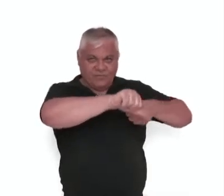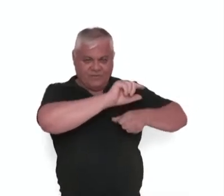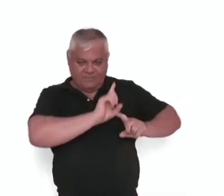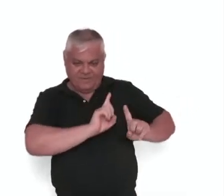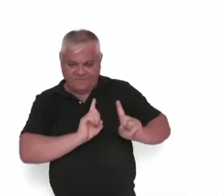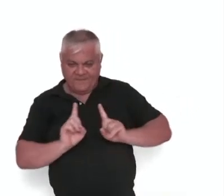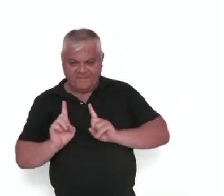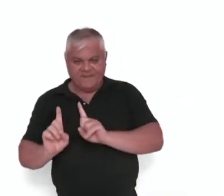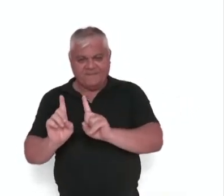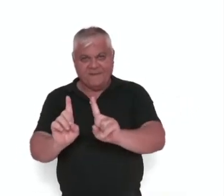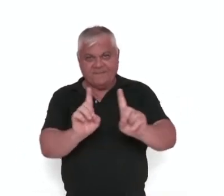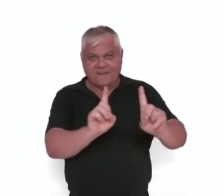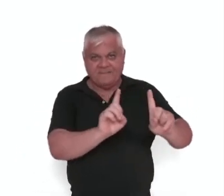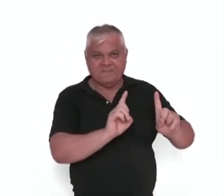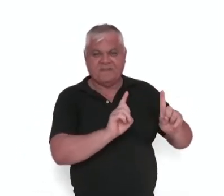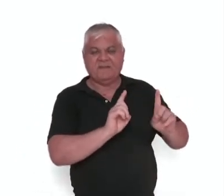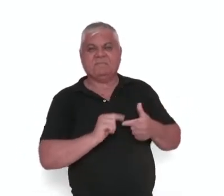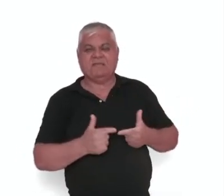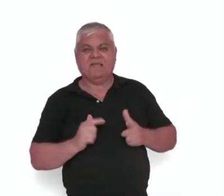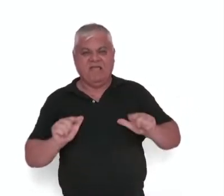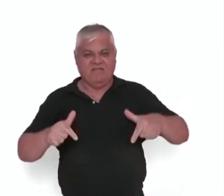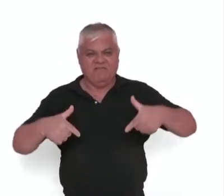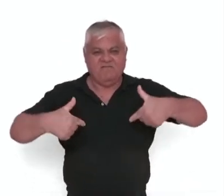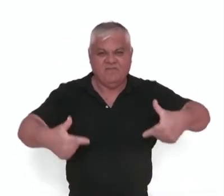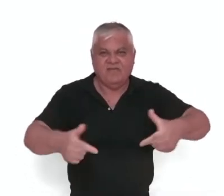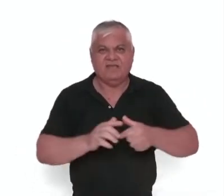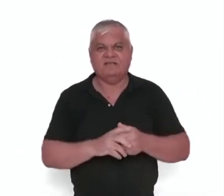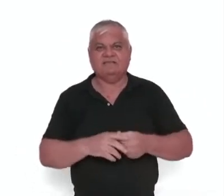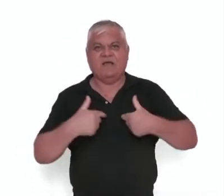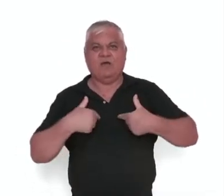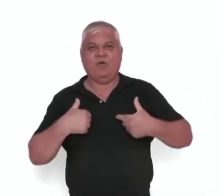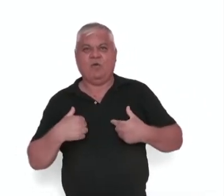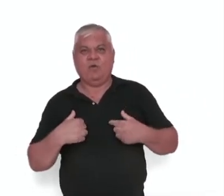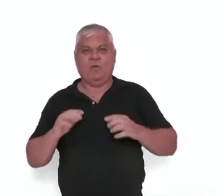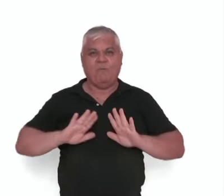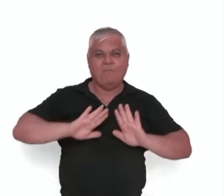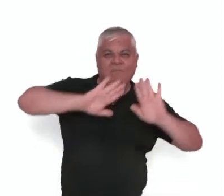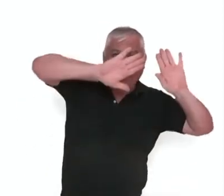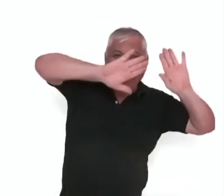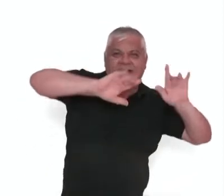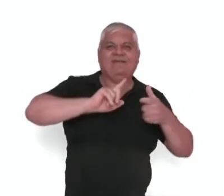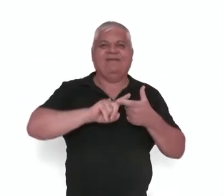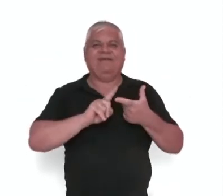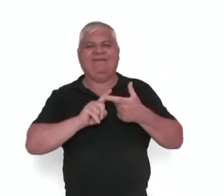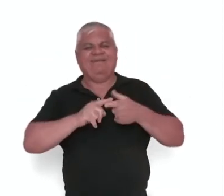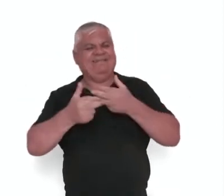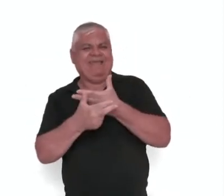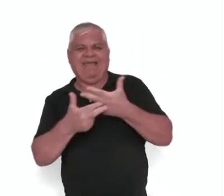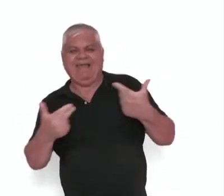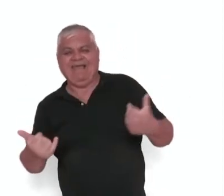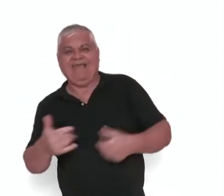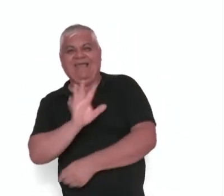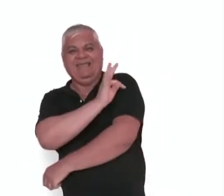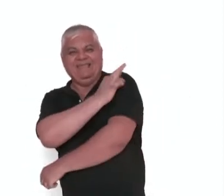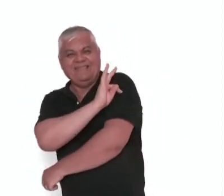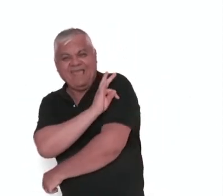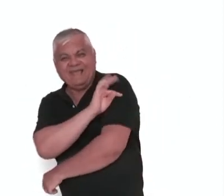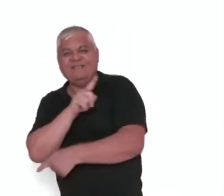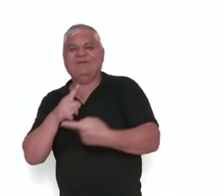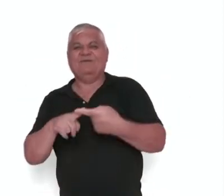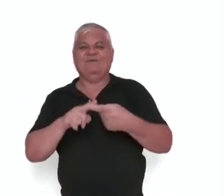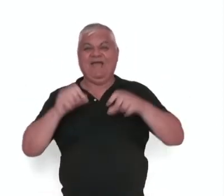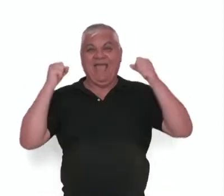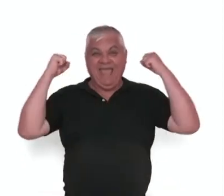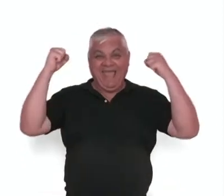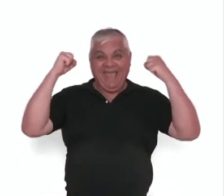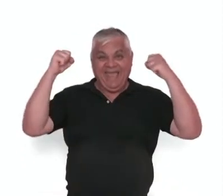Posições mais ofensivas, mais defensivas, goleiro e até mesmo pode-se incluir a posição de técnico ou torcedor.